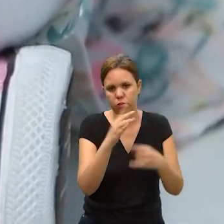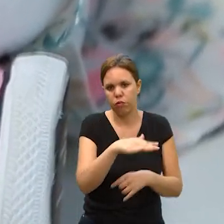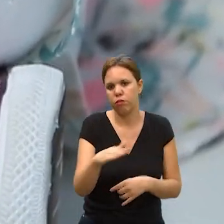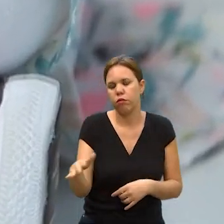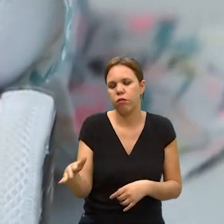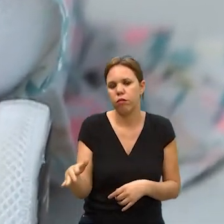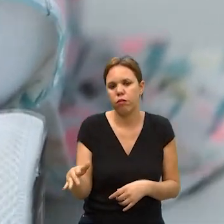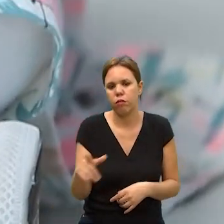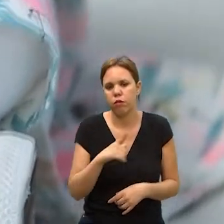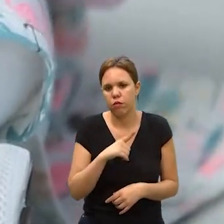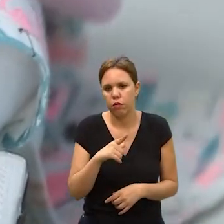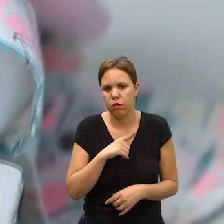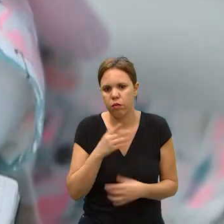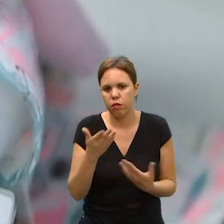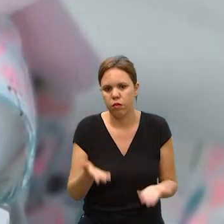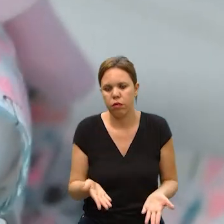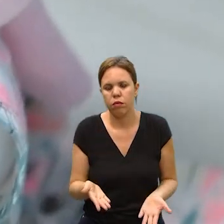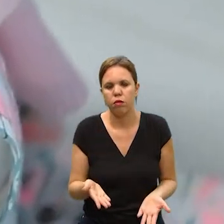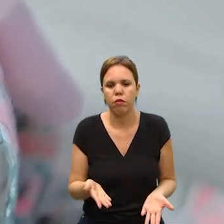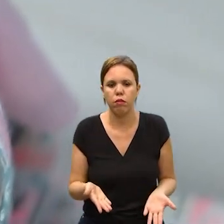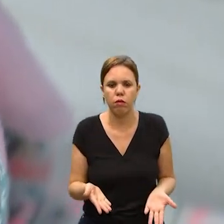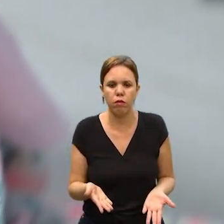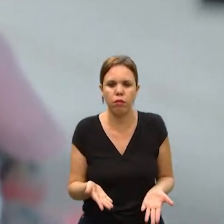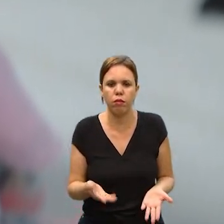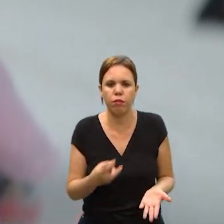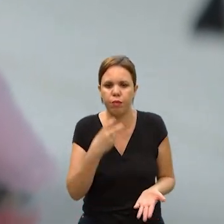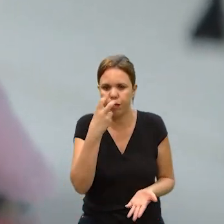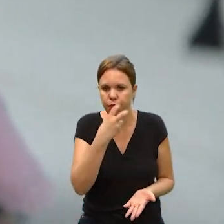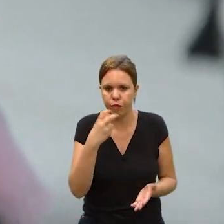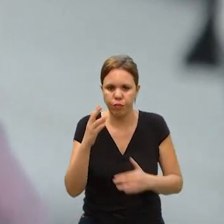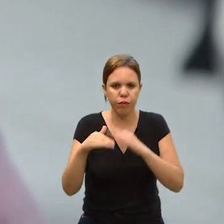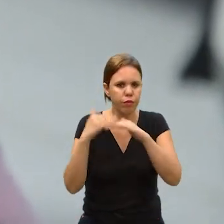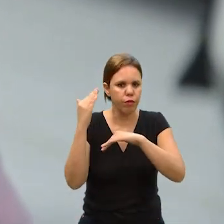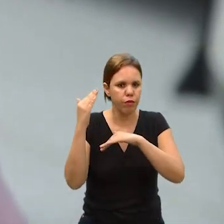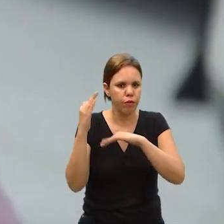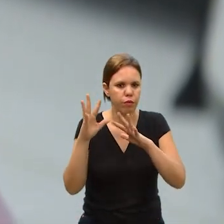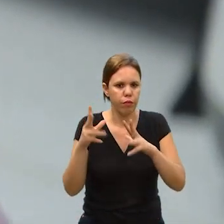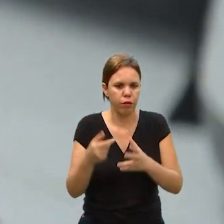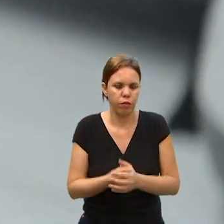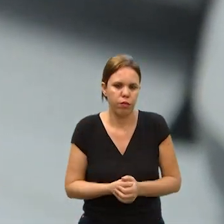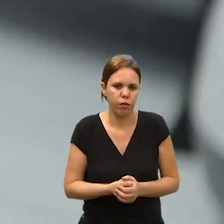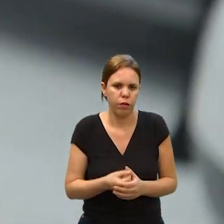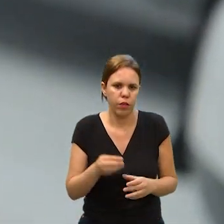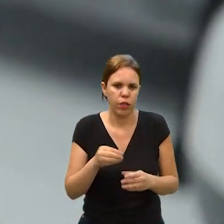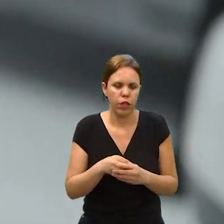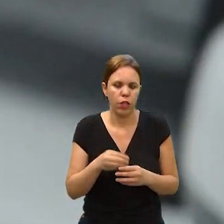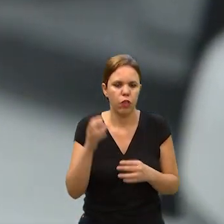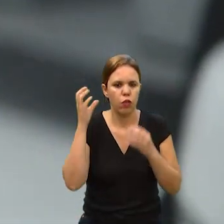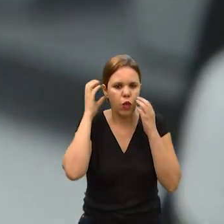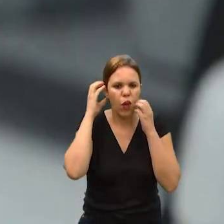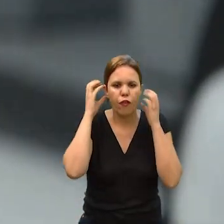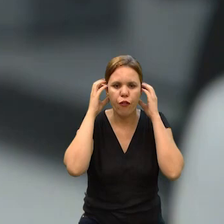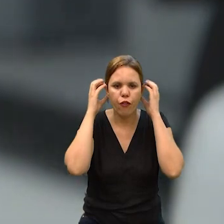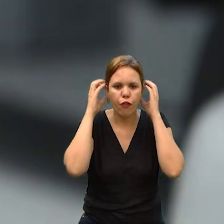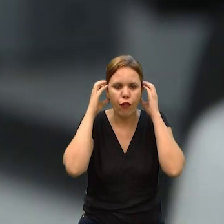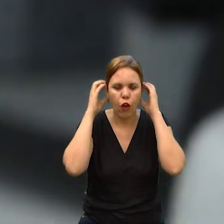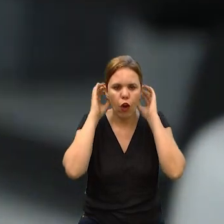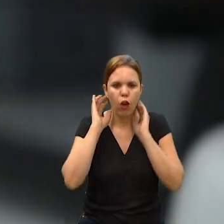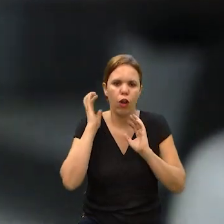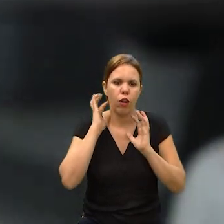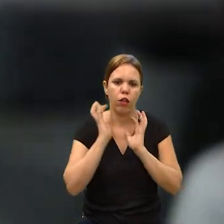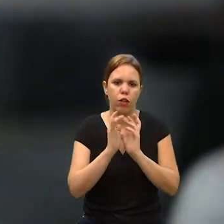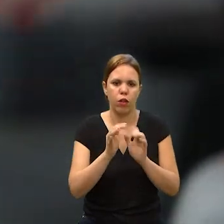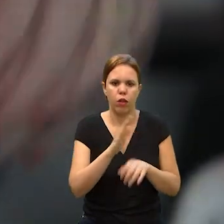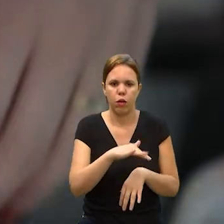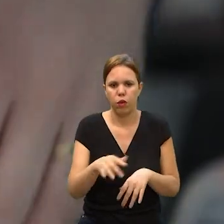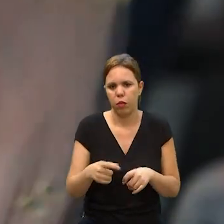atenção dessas crianças, para eles terem essa fala, desenvolver tudo. Dentro da fono, eu acho que dentro